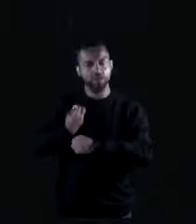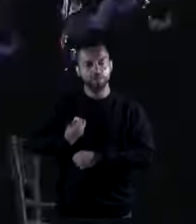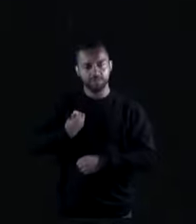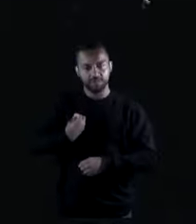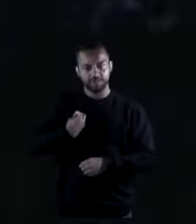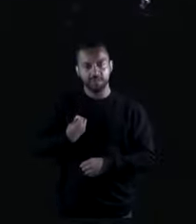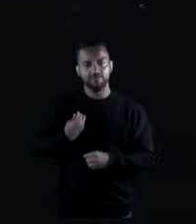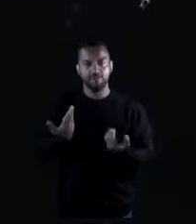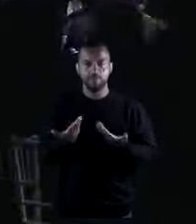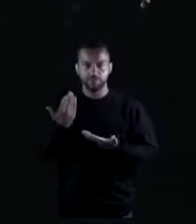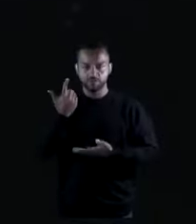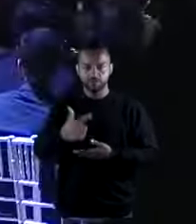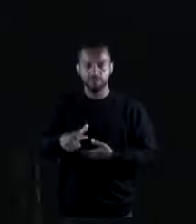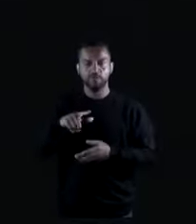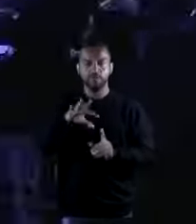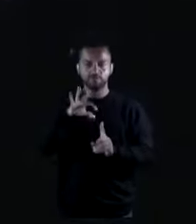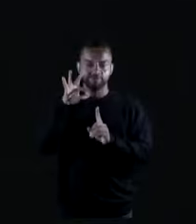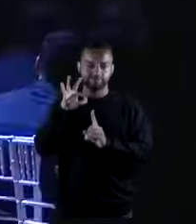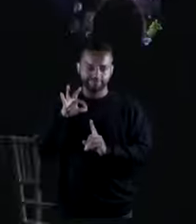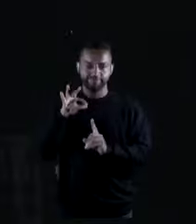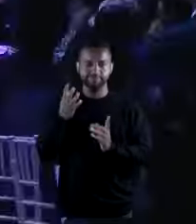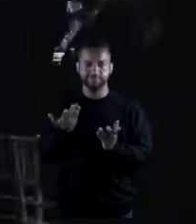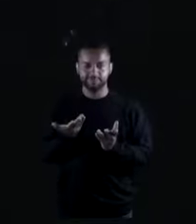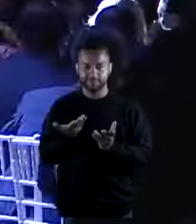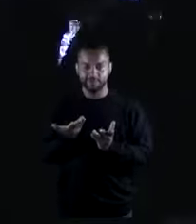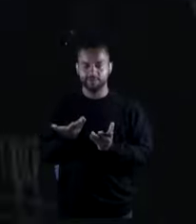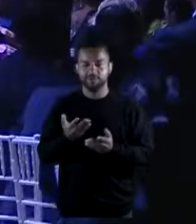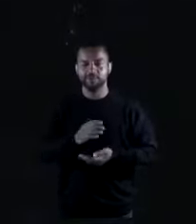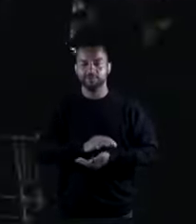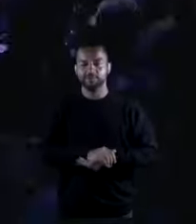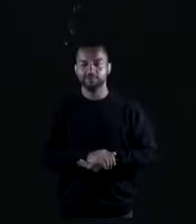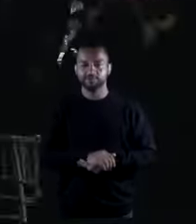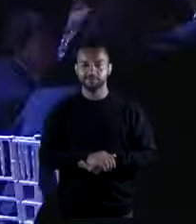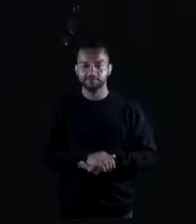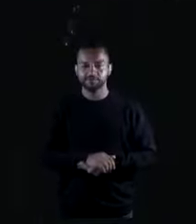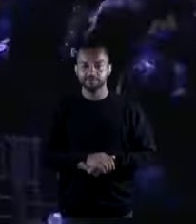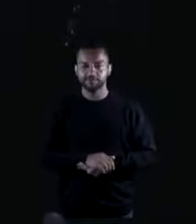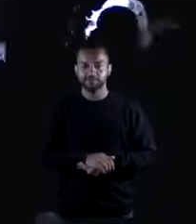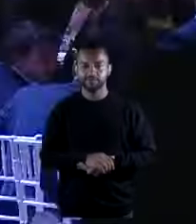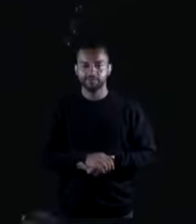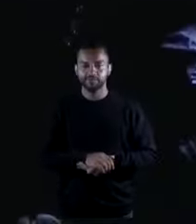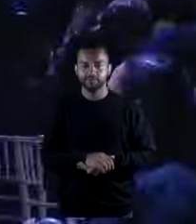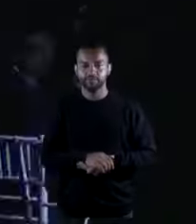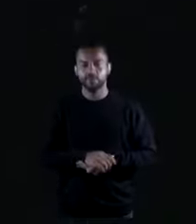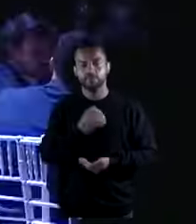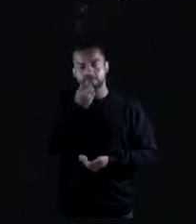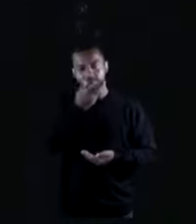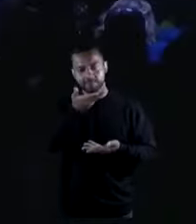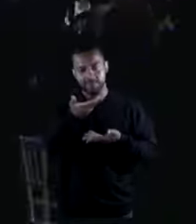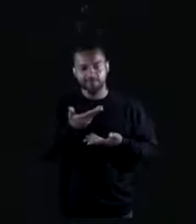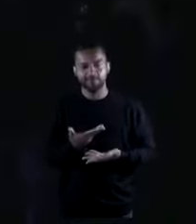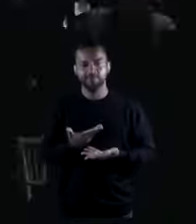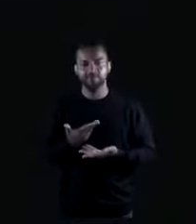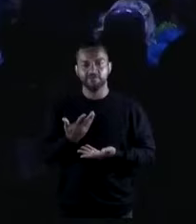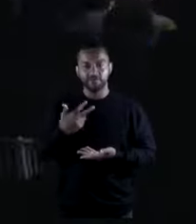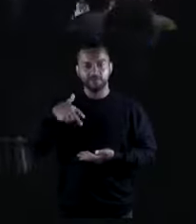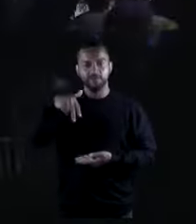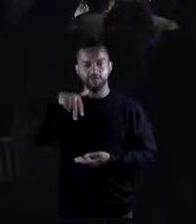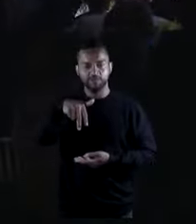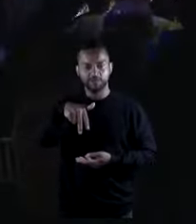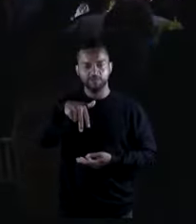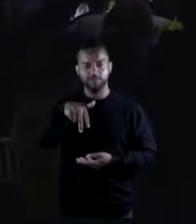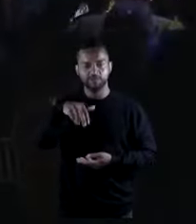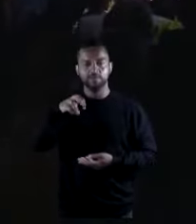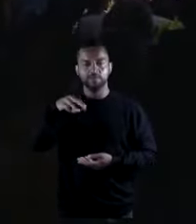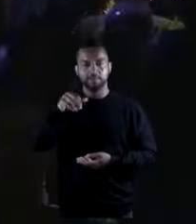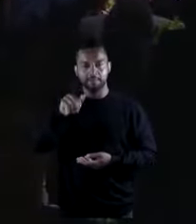uma vez foi selecionado nessa grande seleção do Campeonato Paulista. Então, seja muito bem-vindo aqui ao palco, Marcos Chedid,